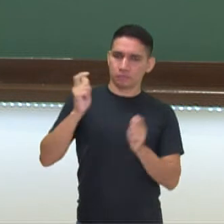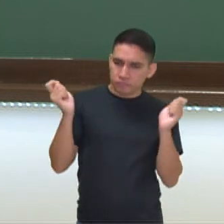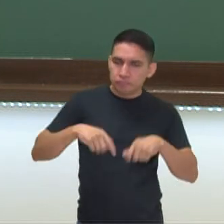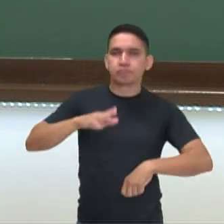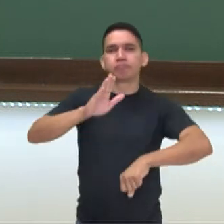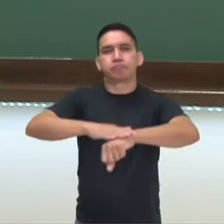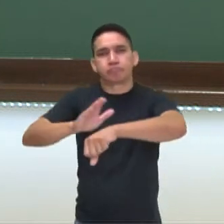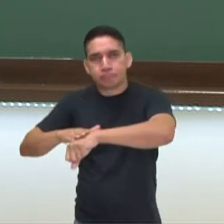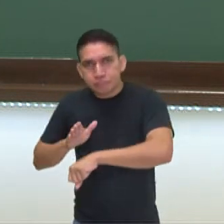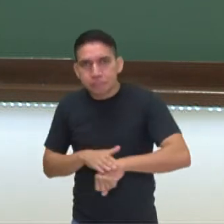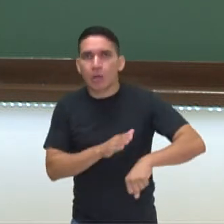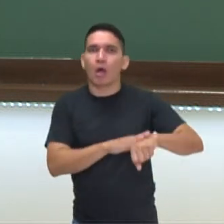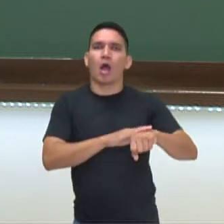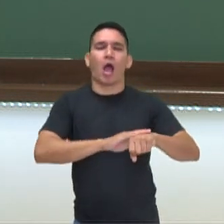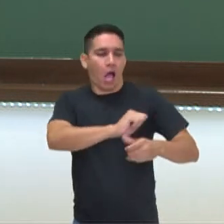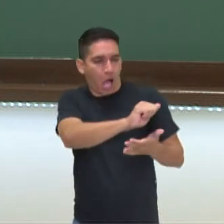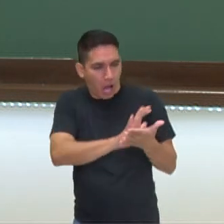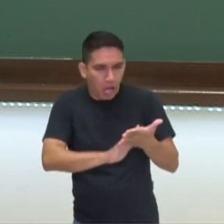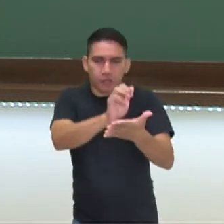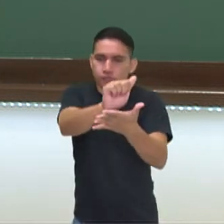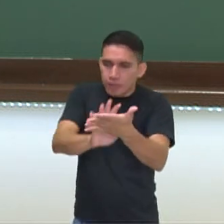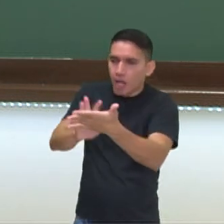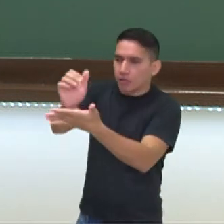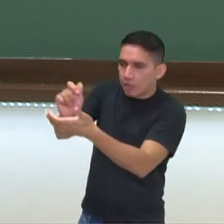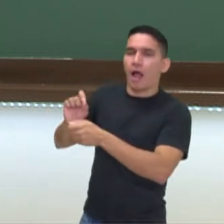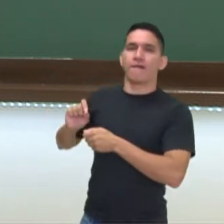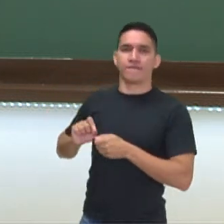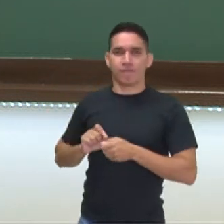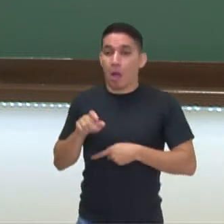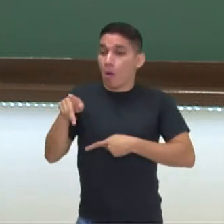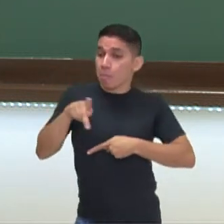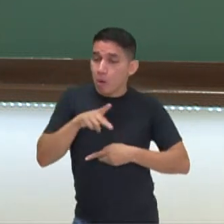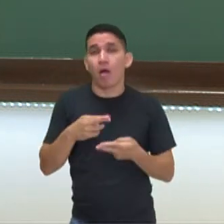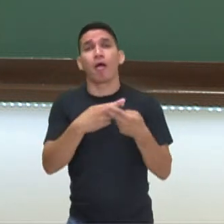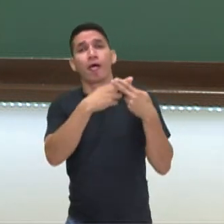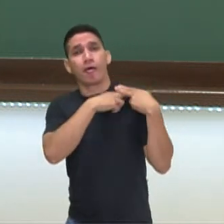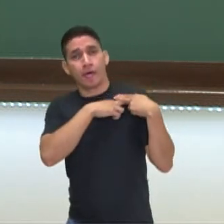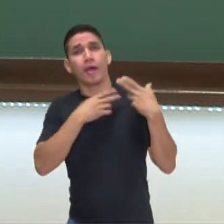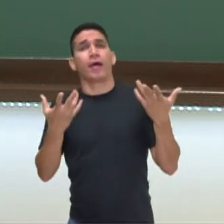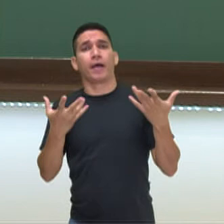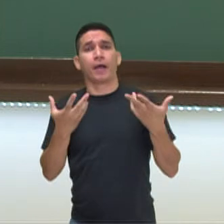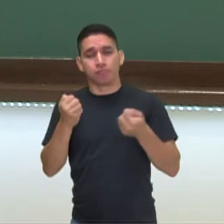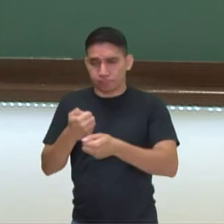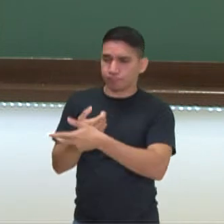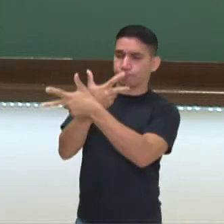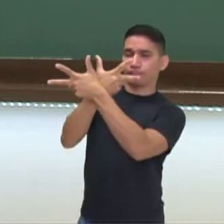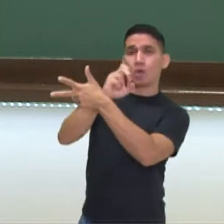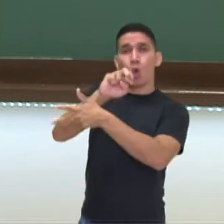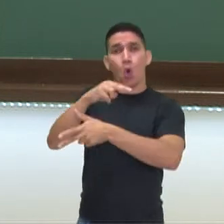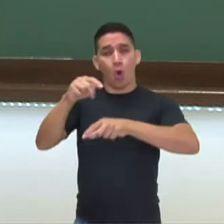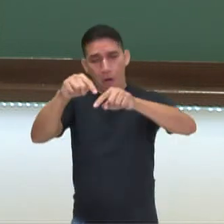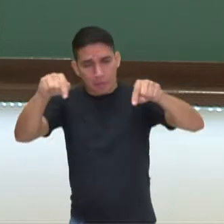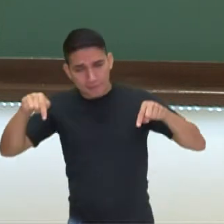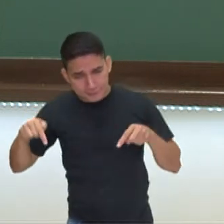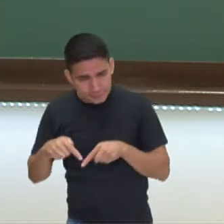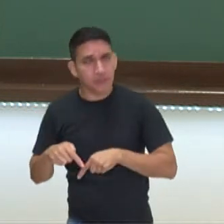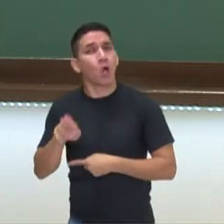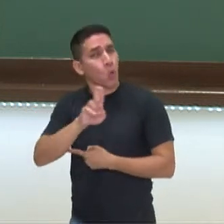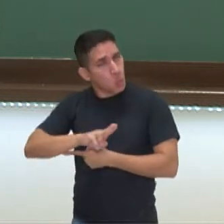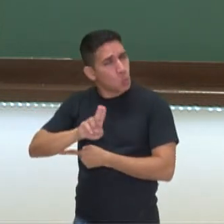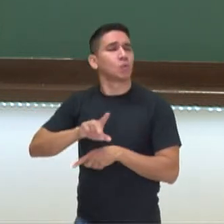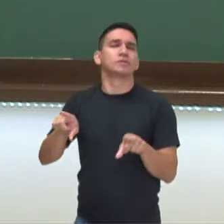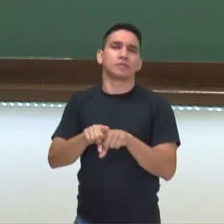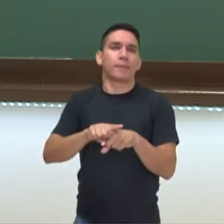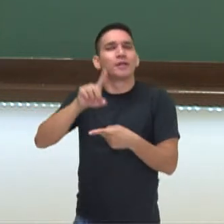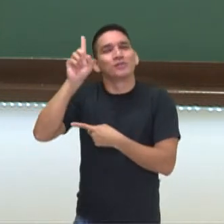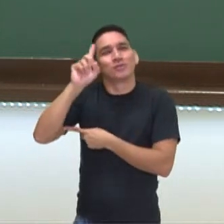suas tarefas, os professores responsáveis em sala de aula, né? Isso também é um atributo, a gente utiliza no nosso dia a dia, no